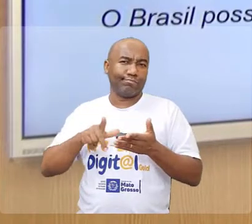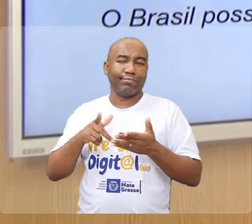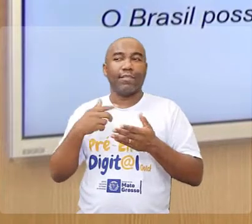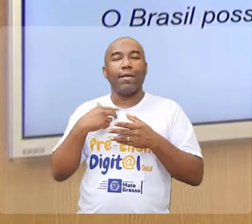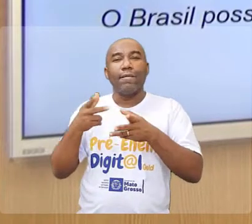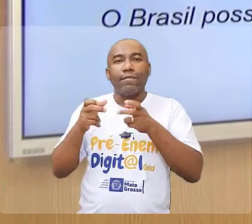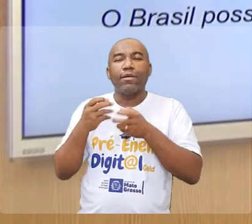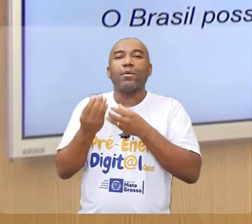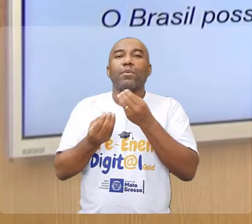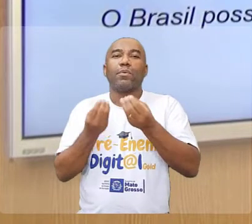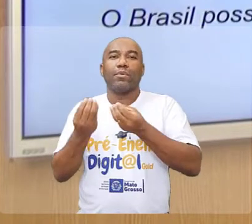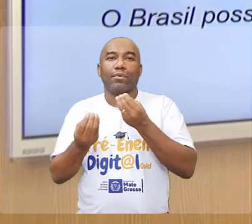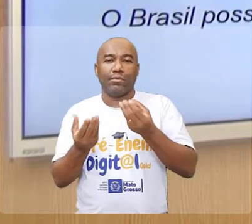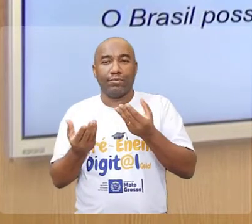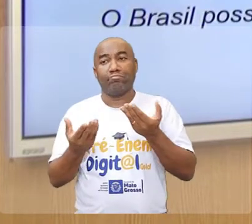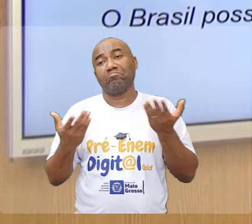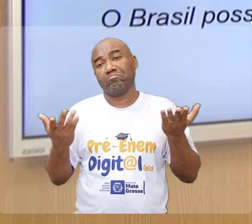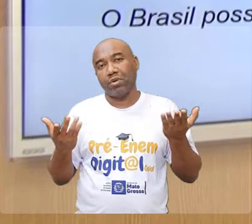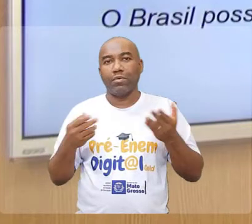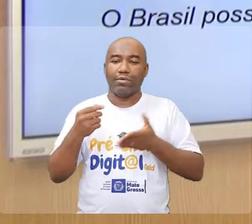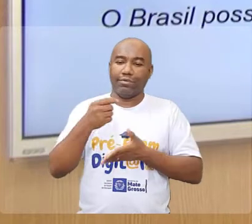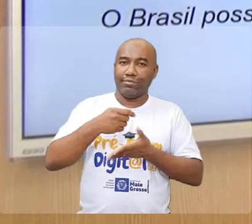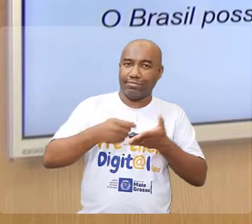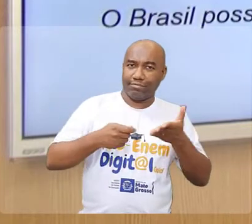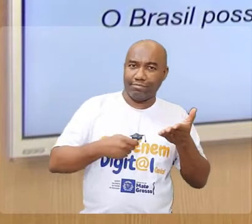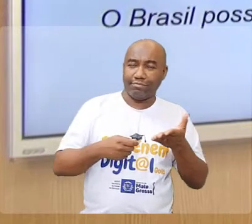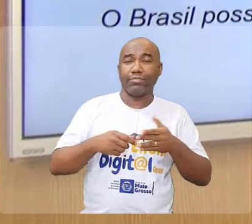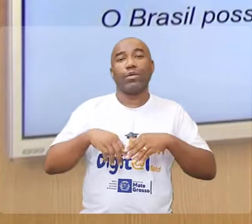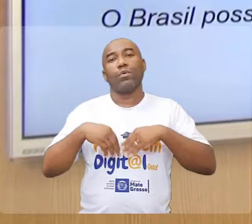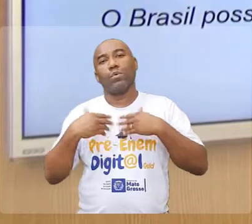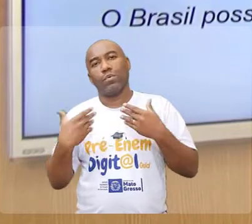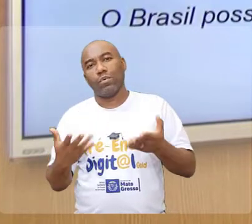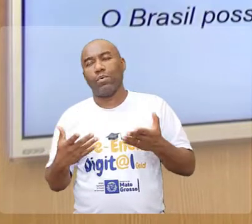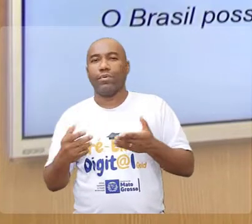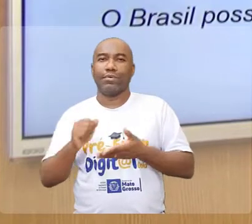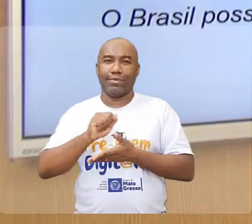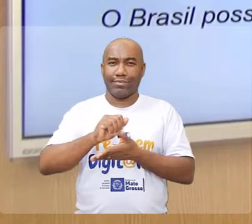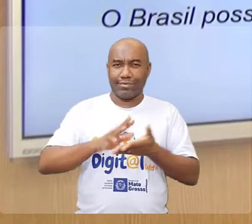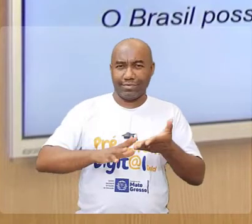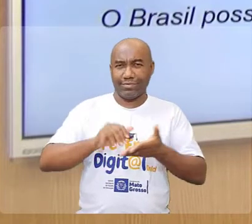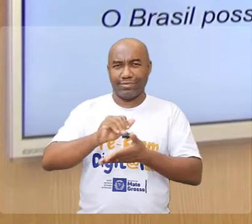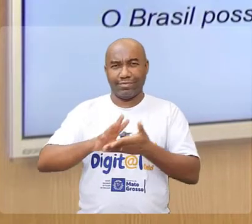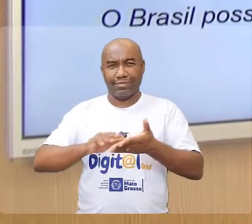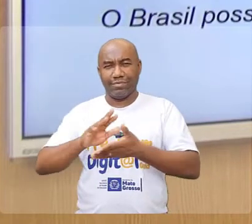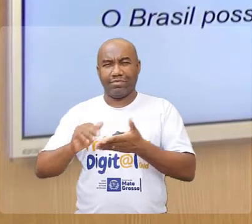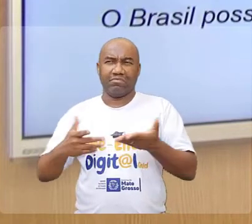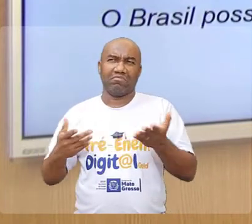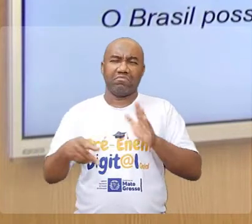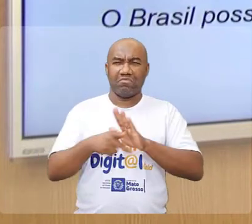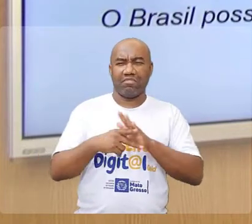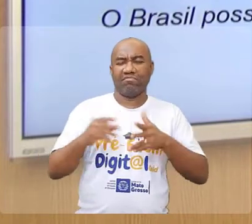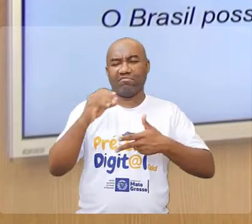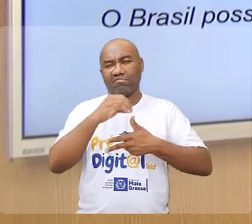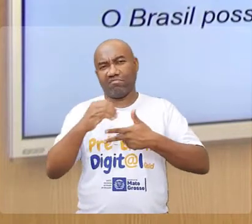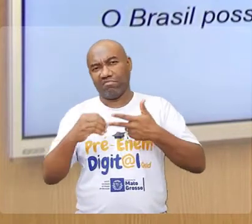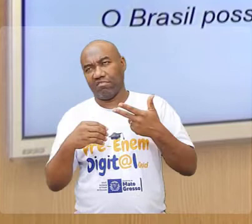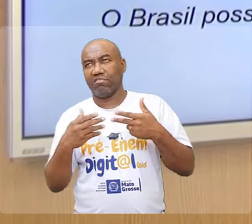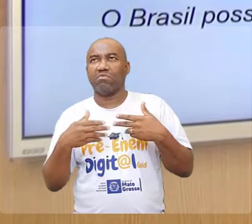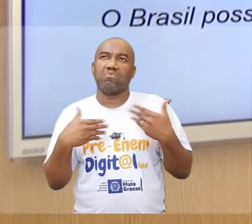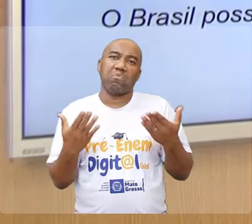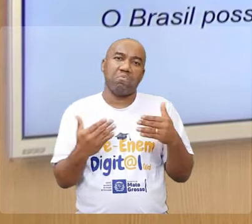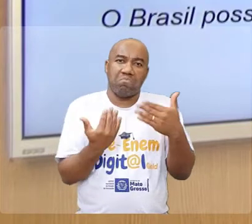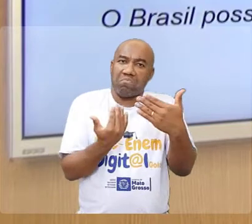situações formais, ou na escrita, ou em atividades de Enem, de provas,